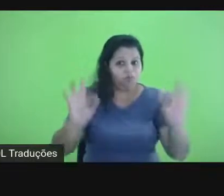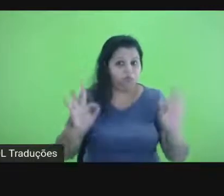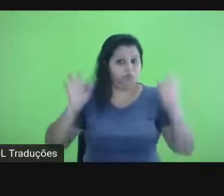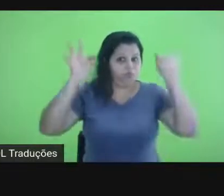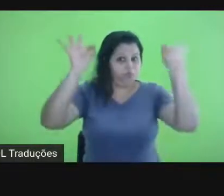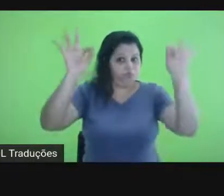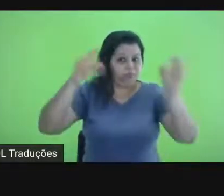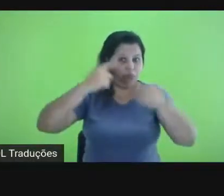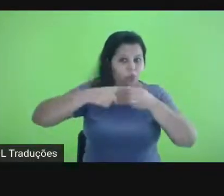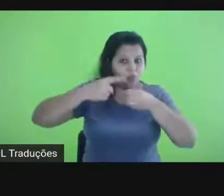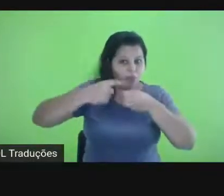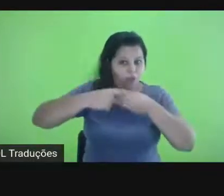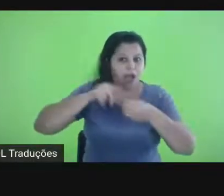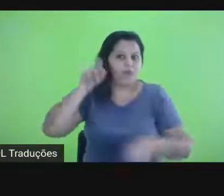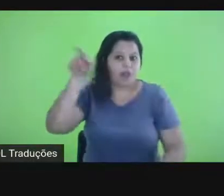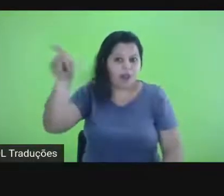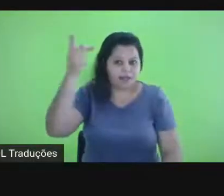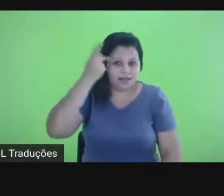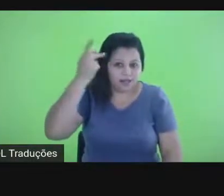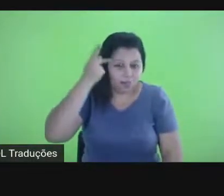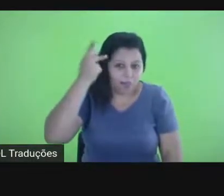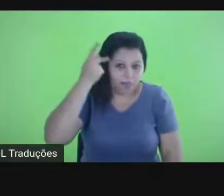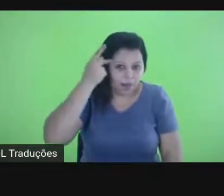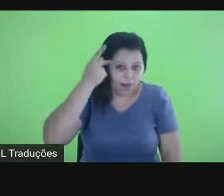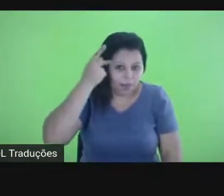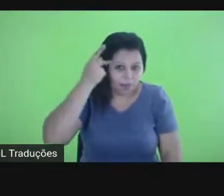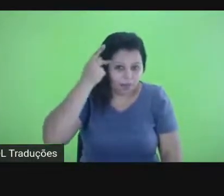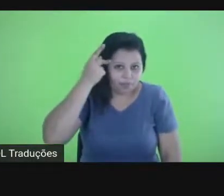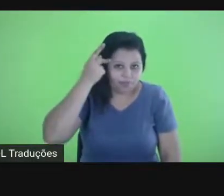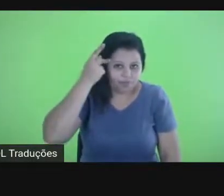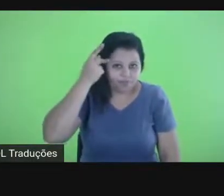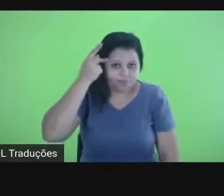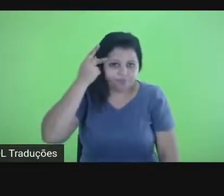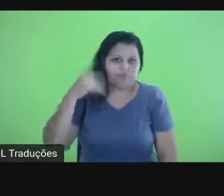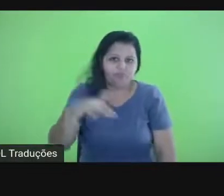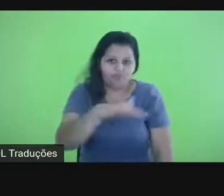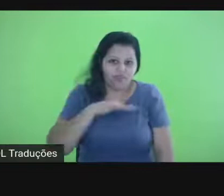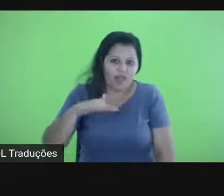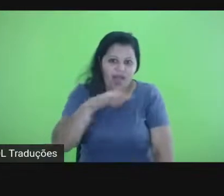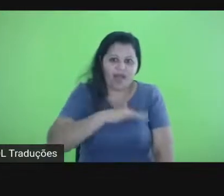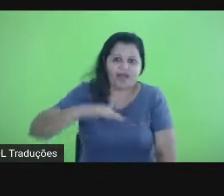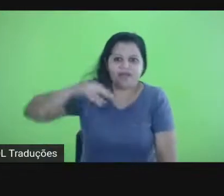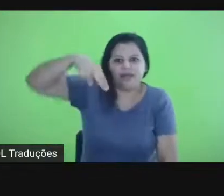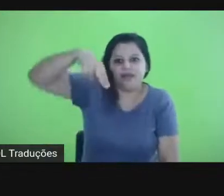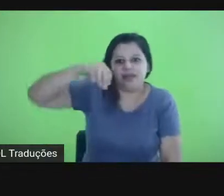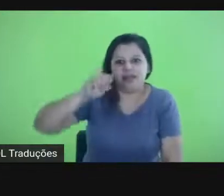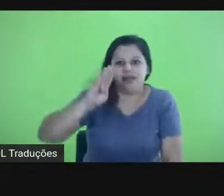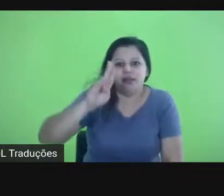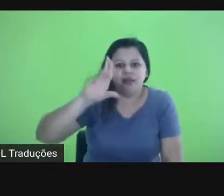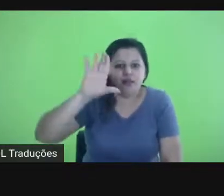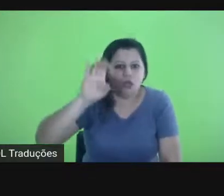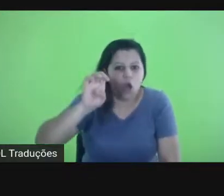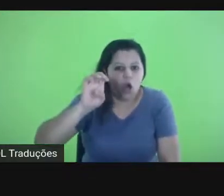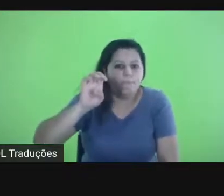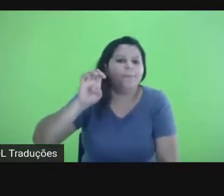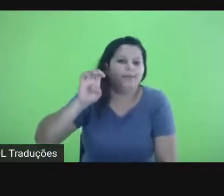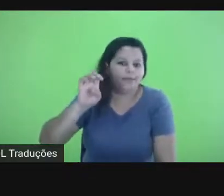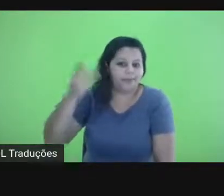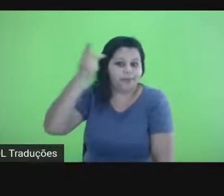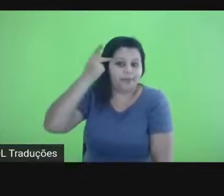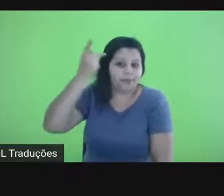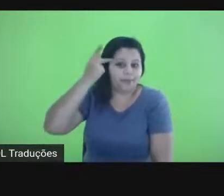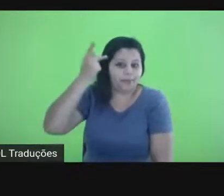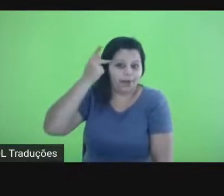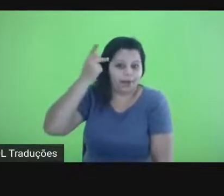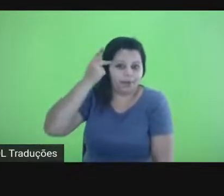padrão aqui em São Paulo, né? Eu costumo brincar muito com essa coisa de área nobre, né? Então o pessoal do jornalismo fala área nobre de São Paulo.